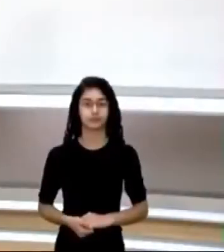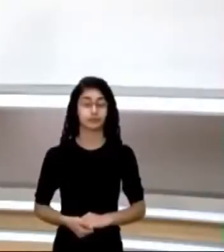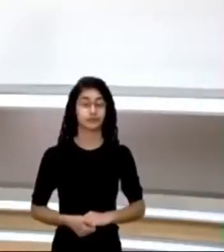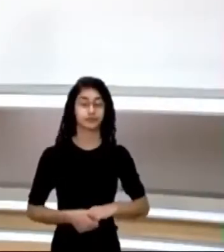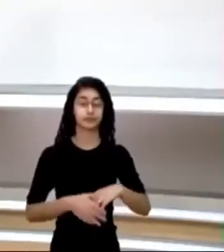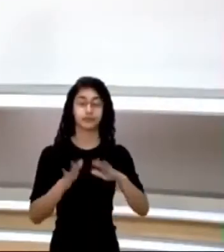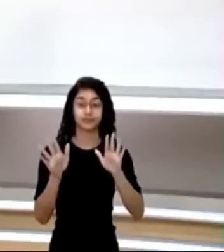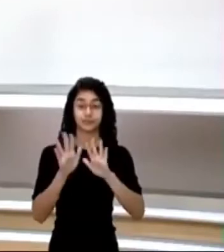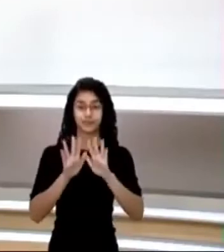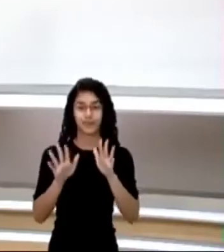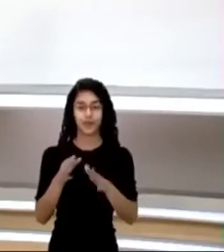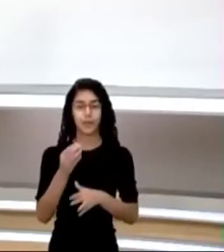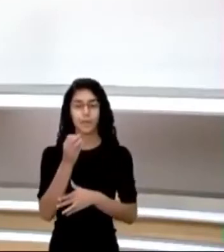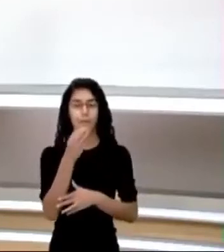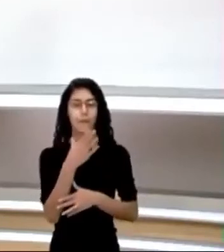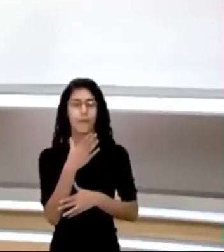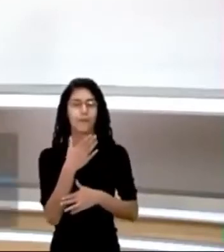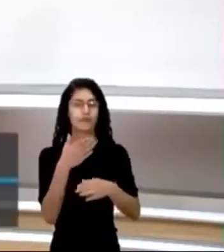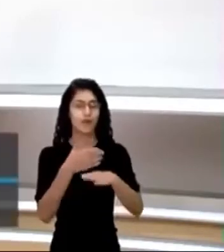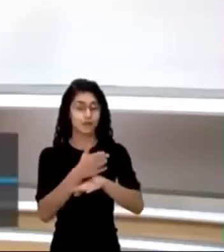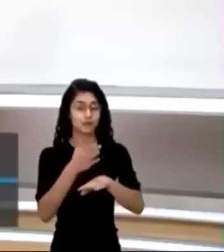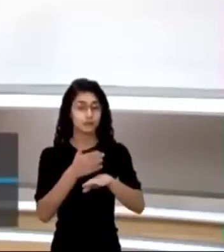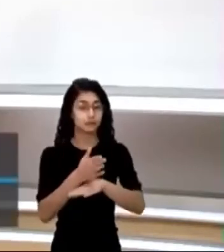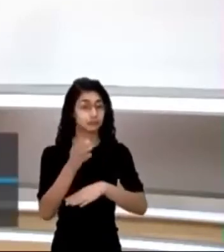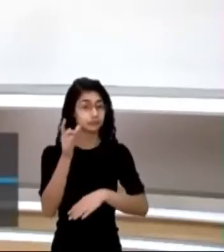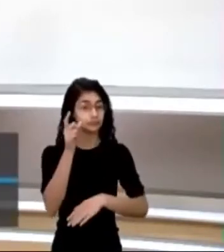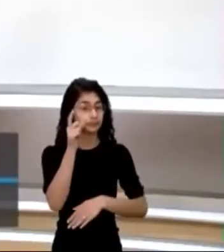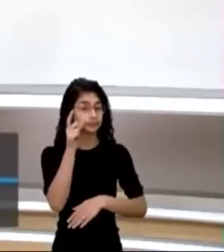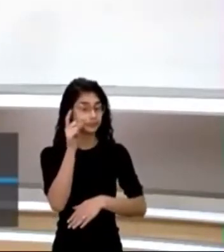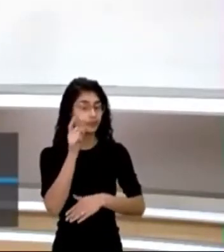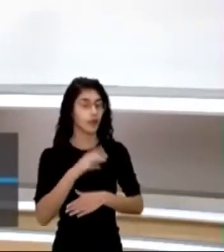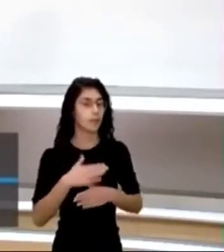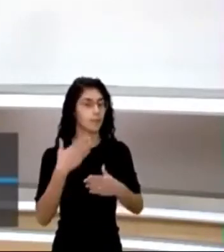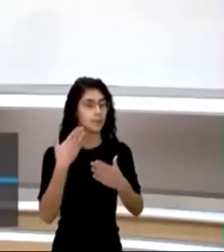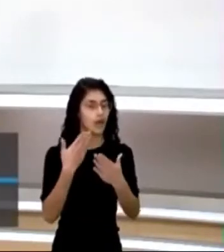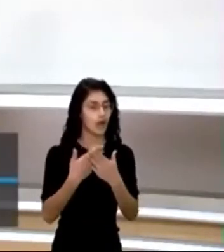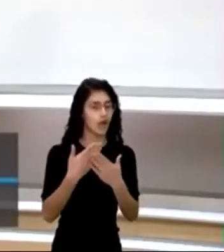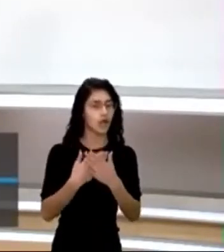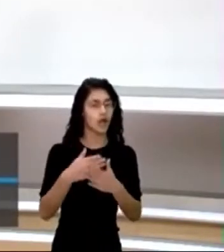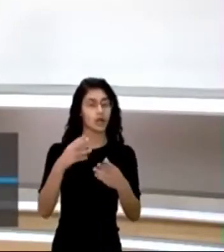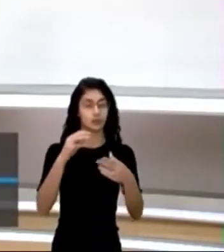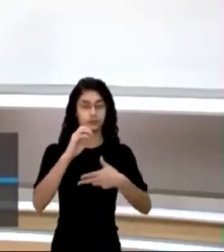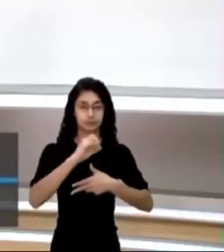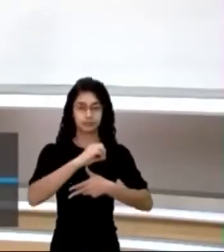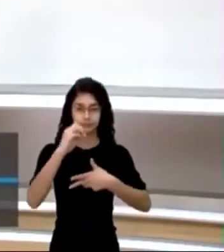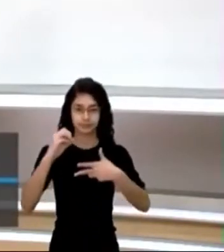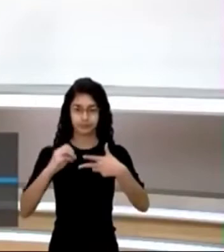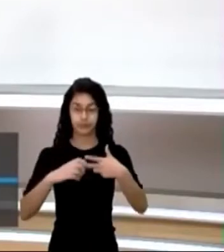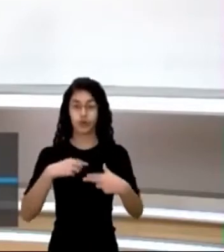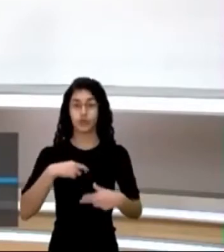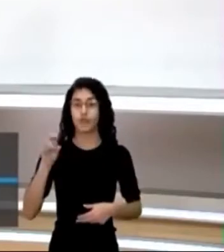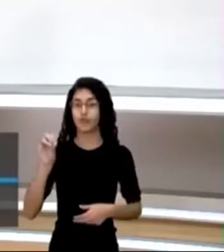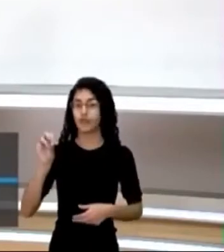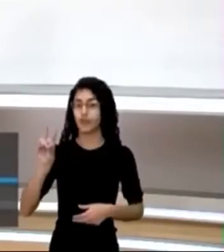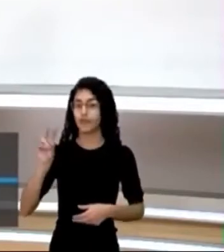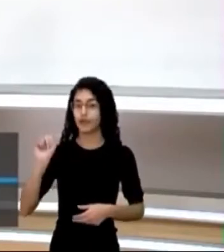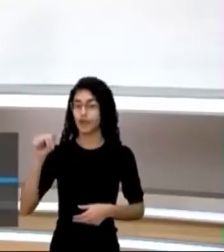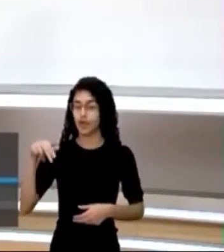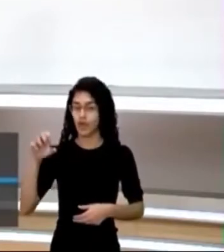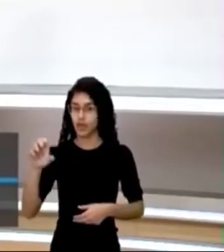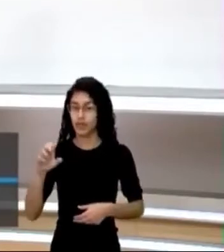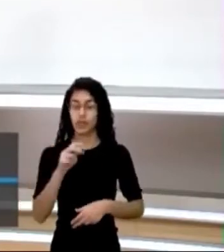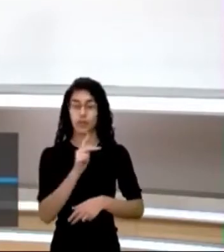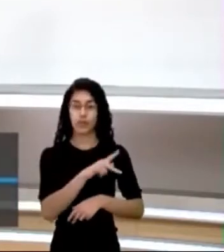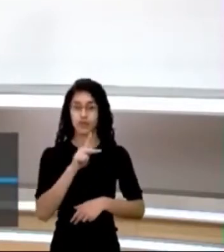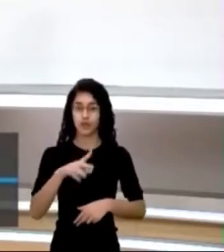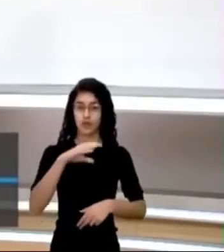Oi, gente, que bom que vocês acessaram esse videozinho aqui para estudarmos sobre o Enem. Eu sou Viviane, a professora de matemática aqui no